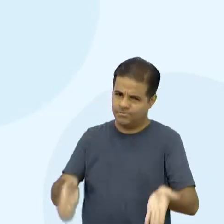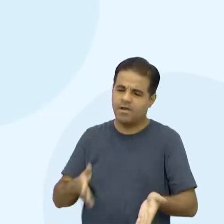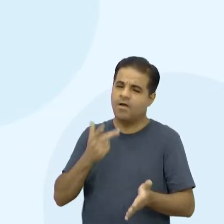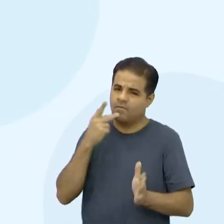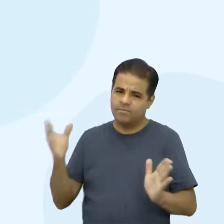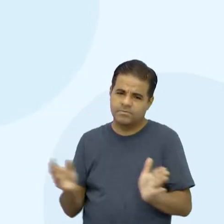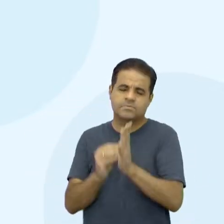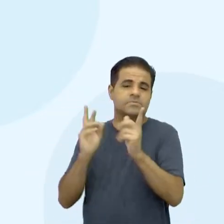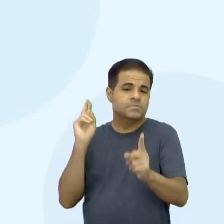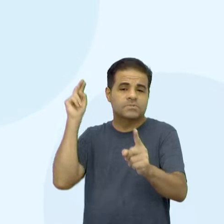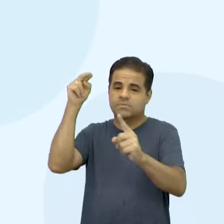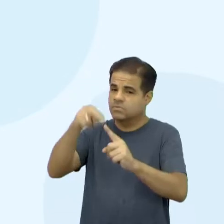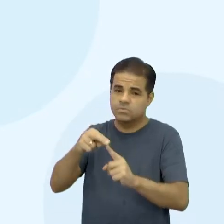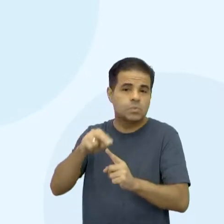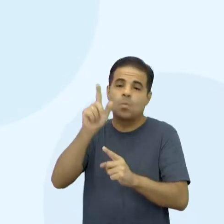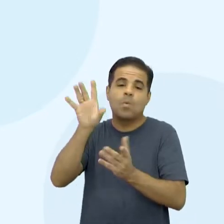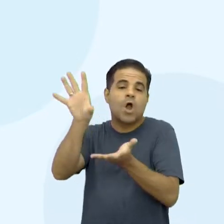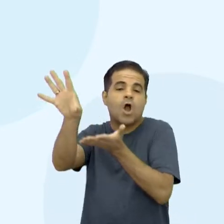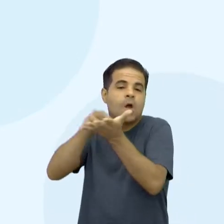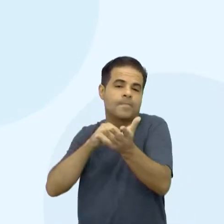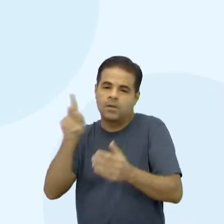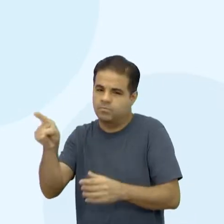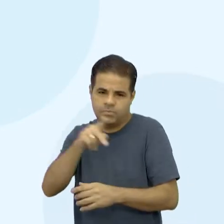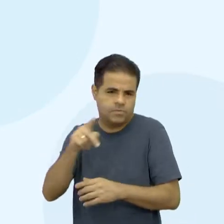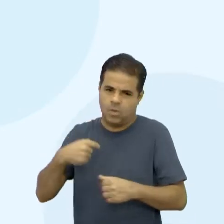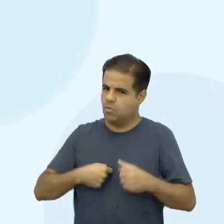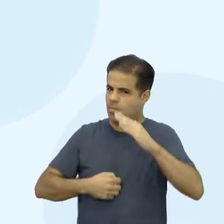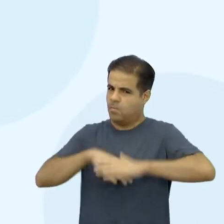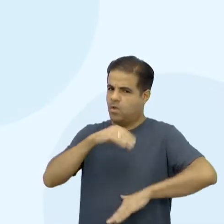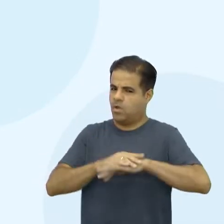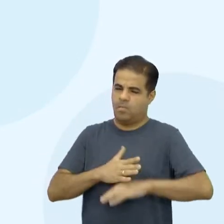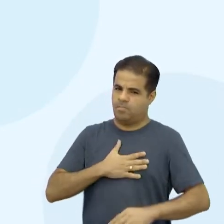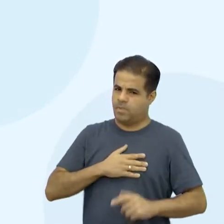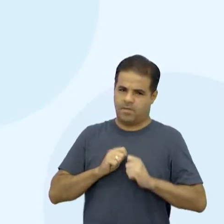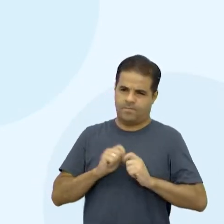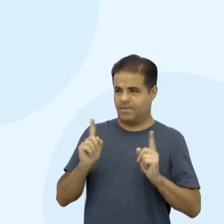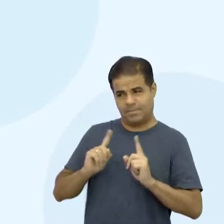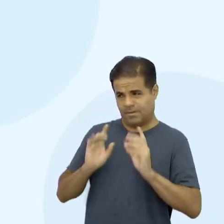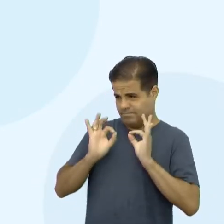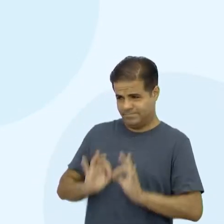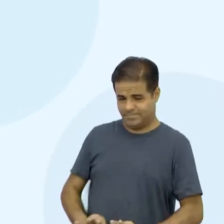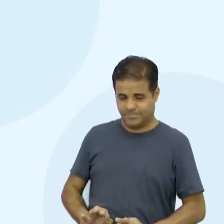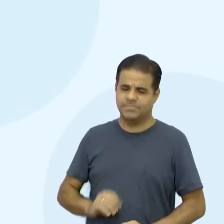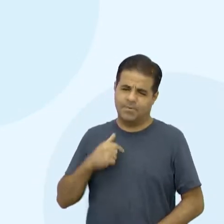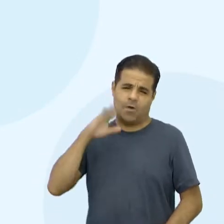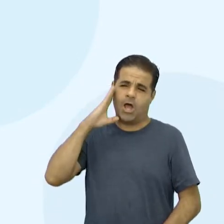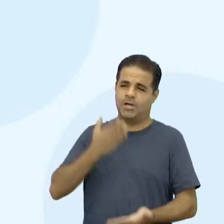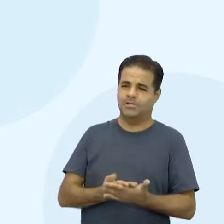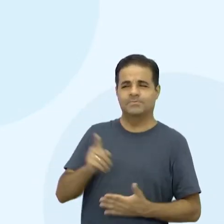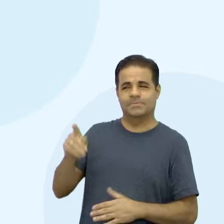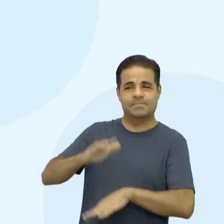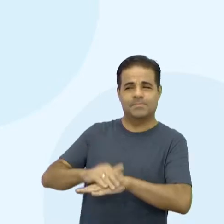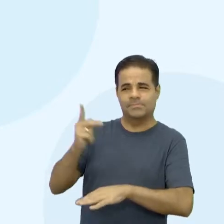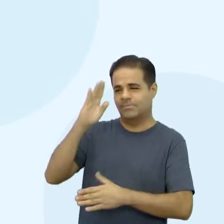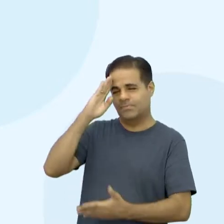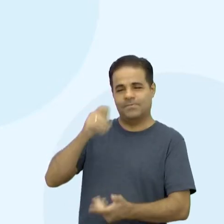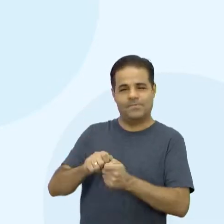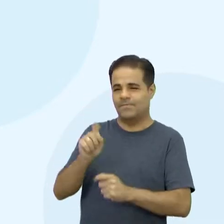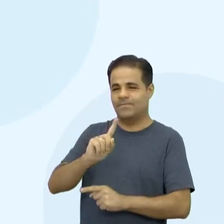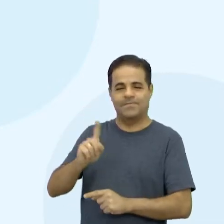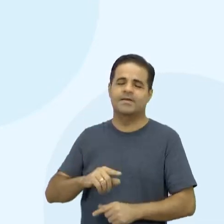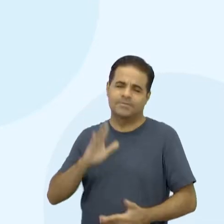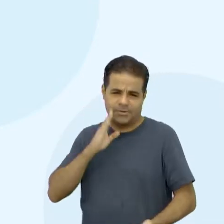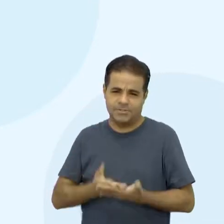citando a referência. Então, não é um plágio do professor. Não fui eu que fiz, Pro Fernanda. Eu acredito em você. Você acredita, né?